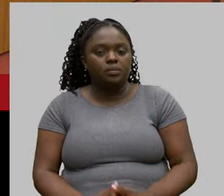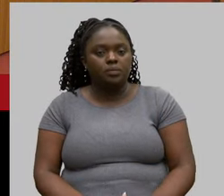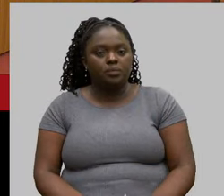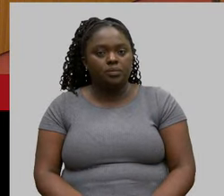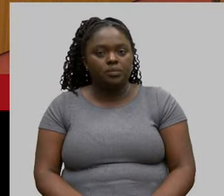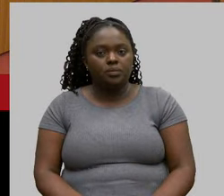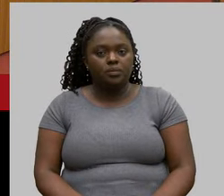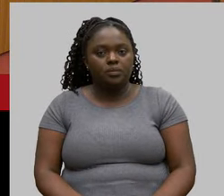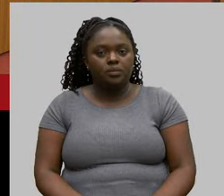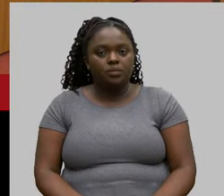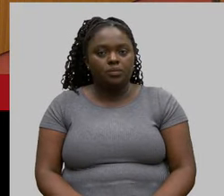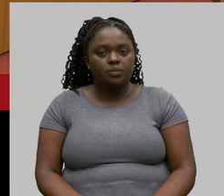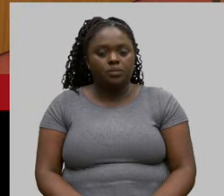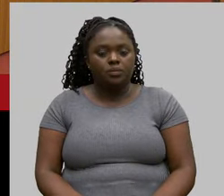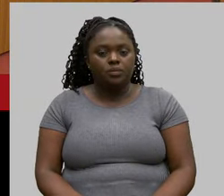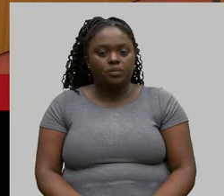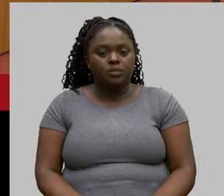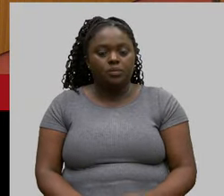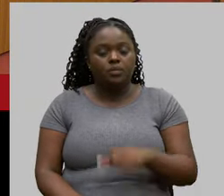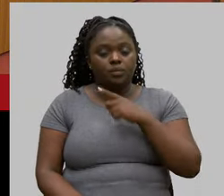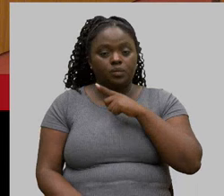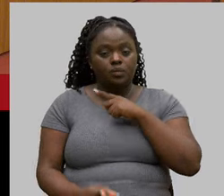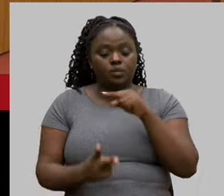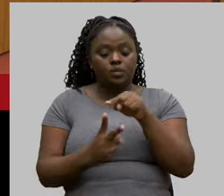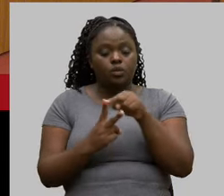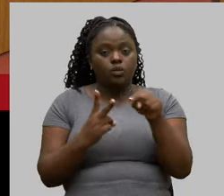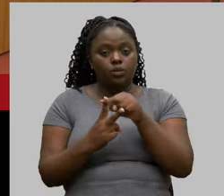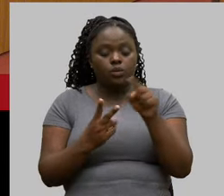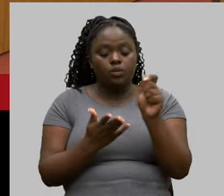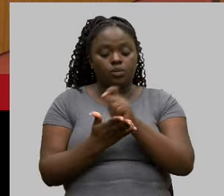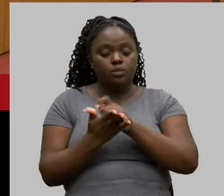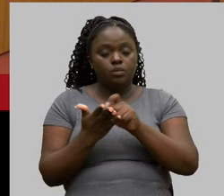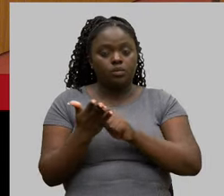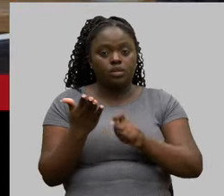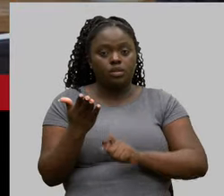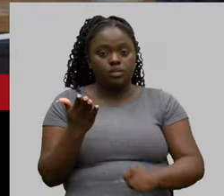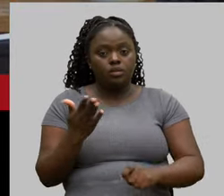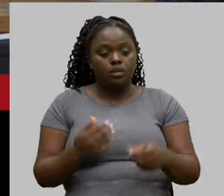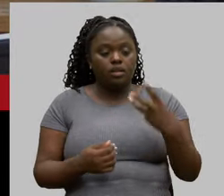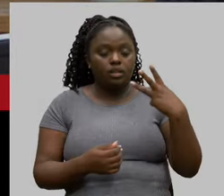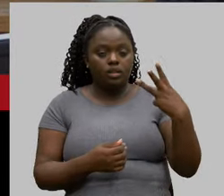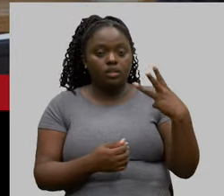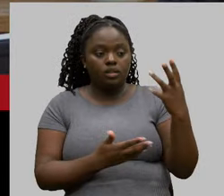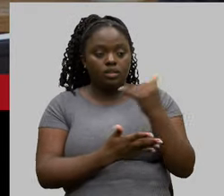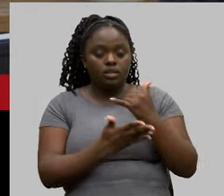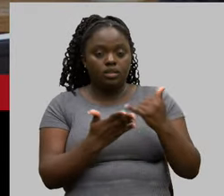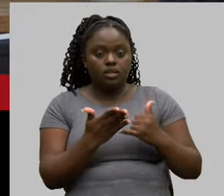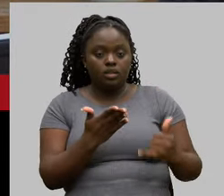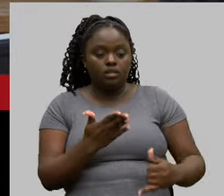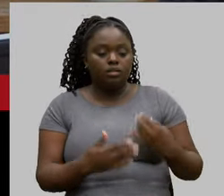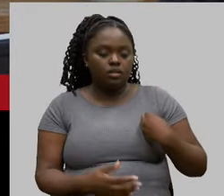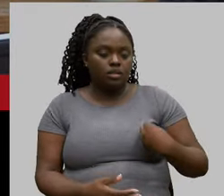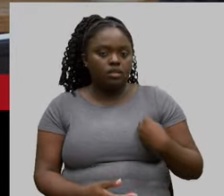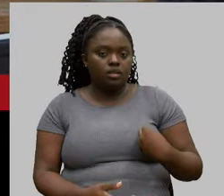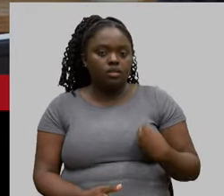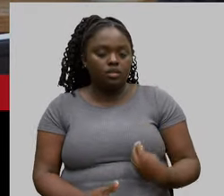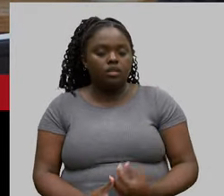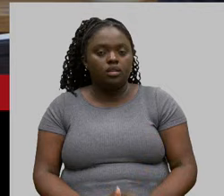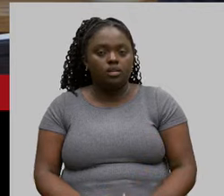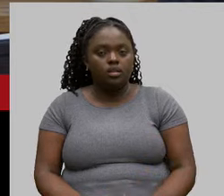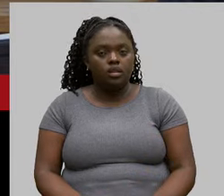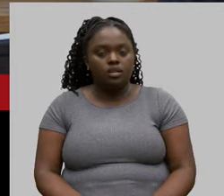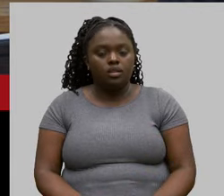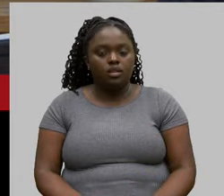quantos questionamentos aí por escrito temos dois por escrito e três que se inscreveram para fazer presencialmente que eu tava